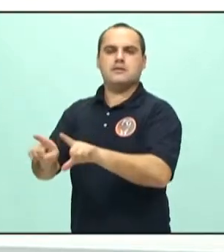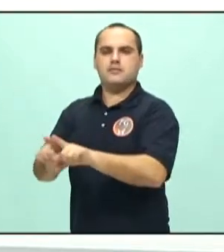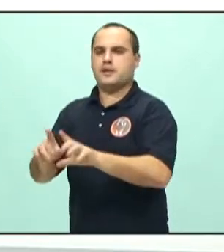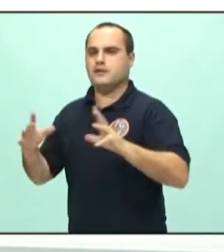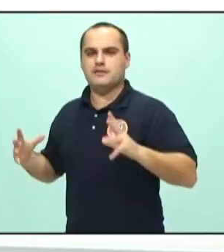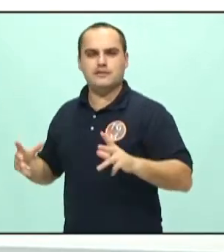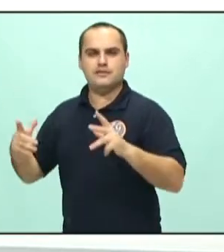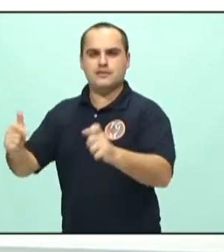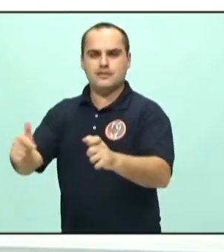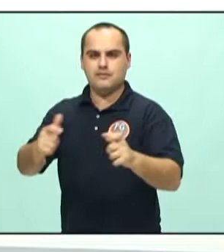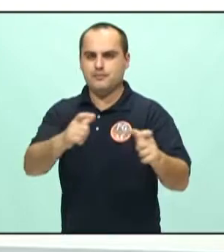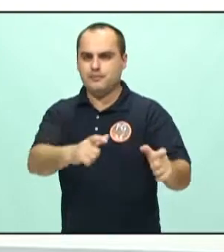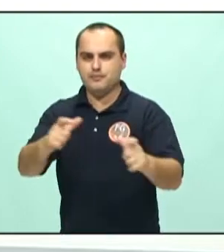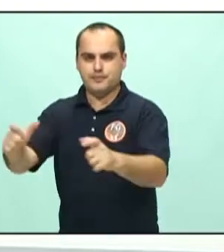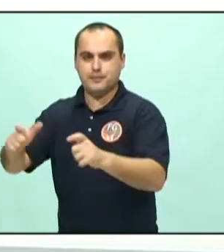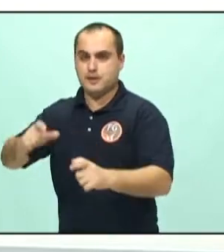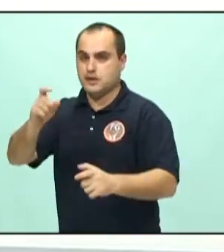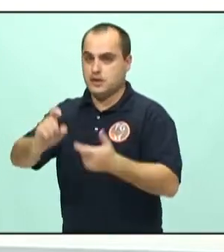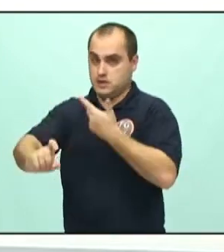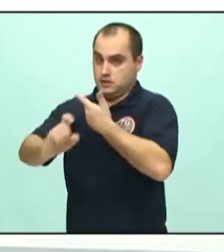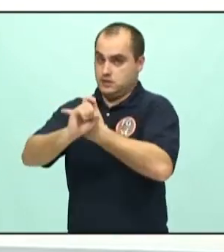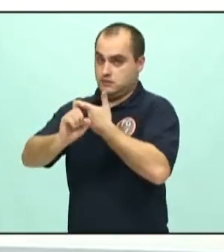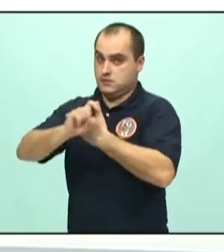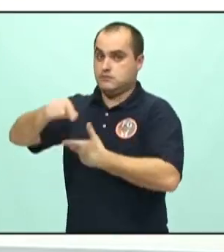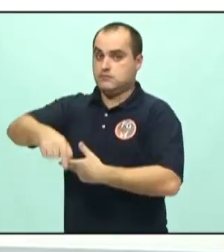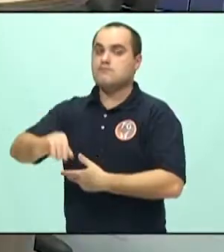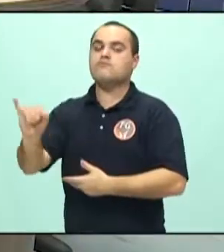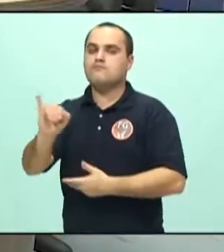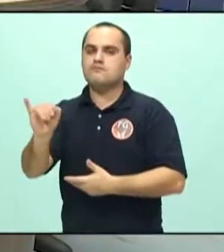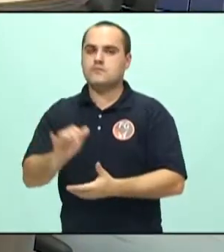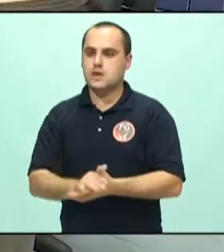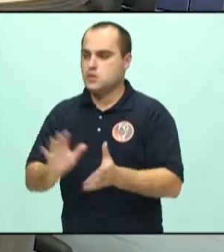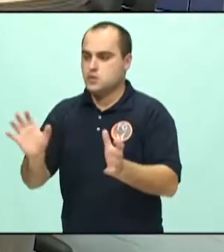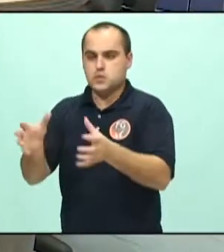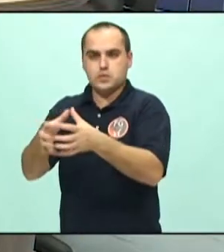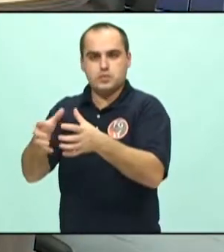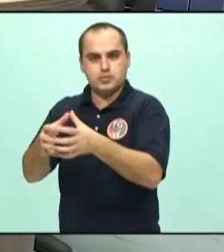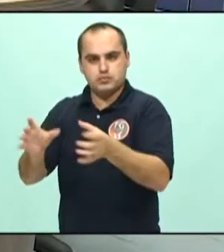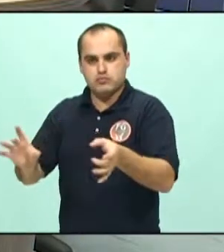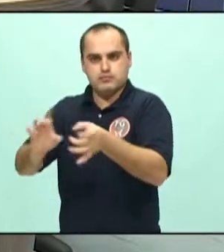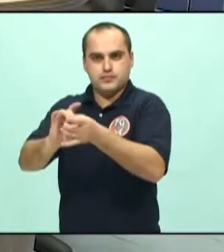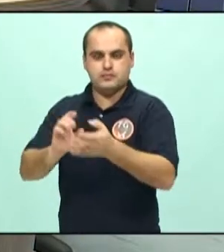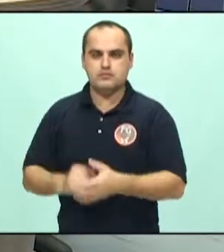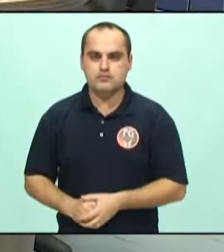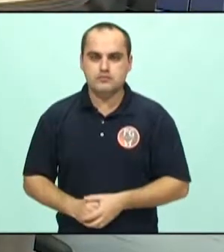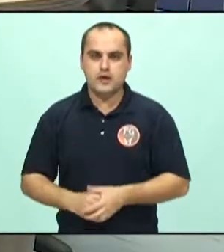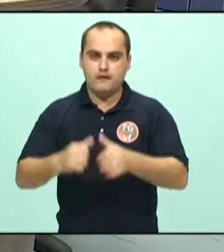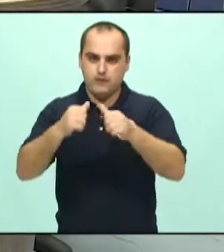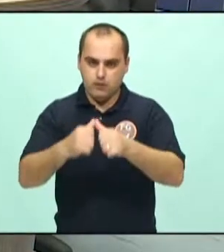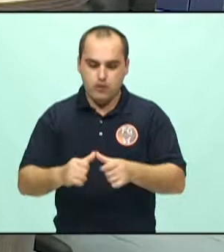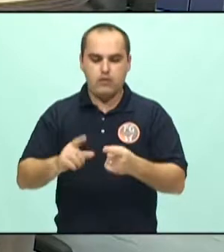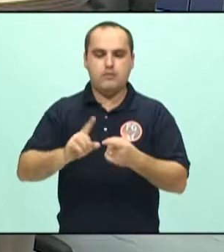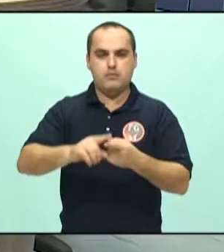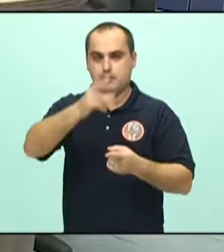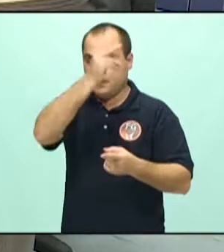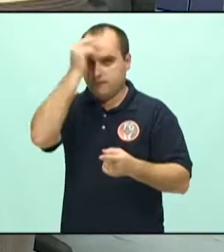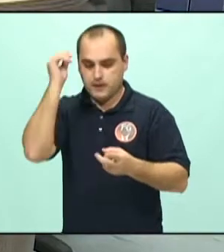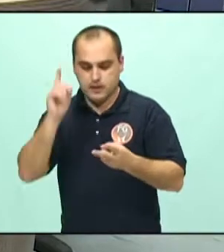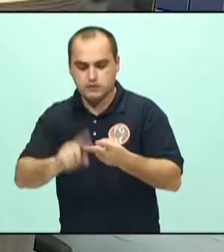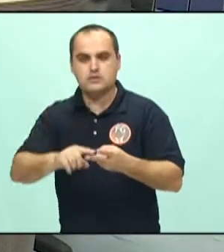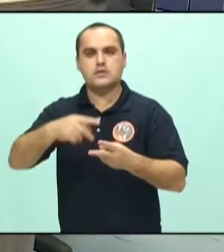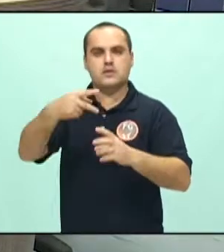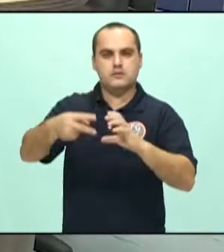públicos aqui em Itajaí, do Poder Executivo. Então, nós, inclusive, defendemos em conjunto. Fizemos uma audiência onde ficamos lado a lado prefeito, Câmara de